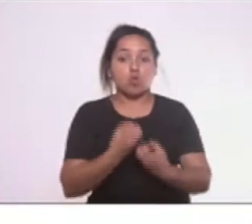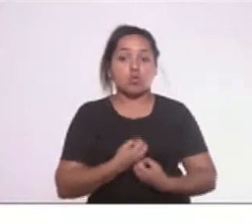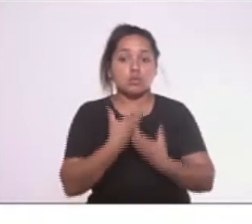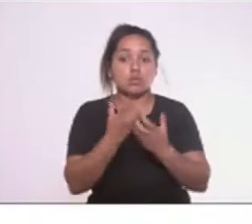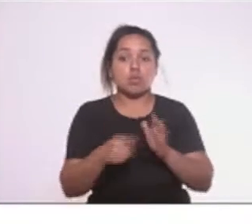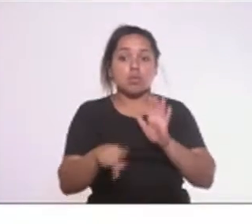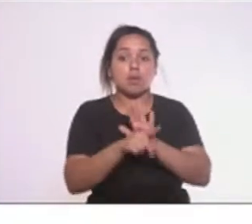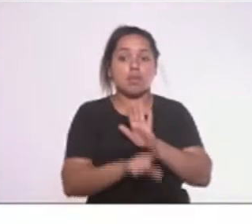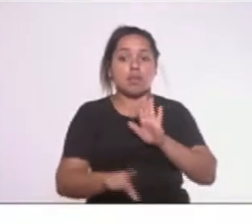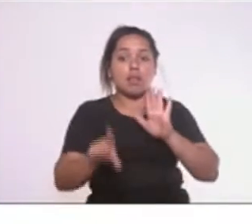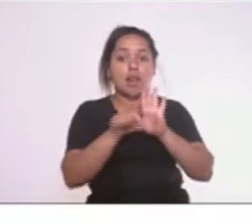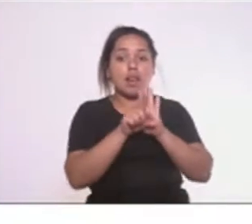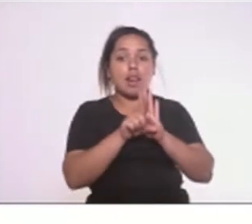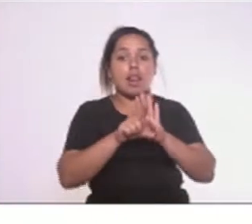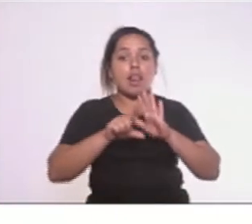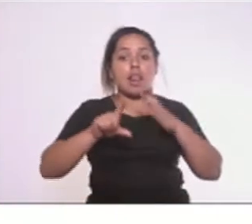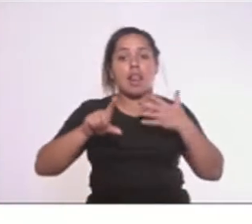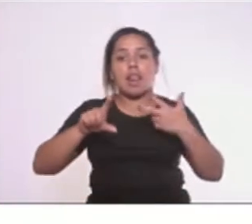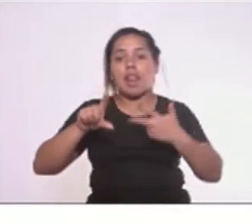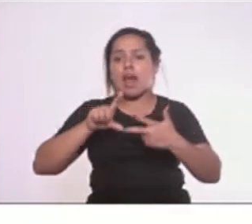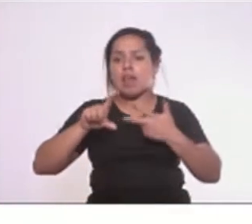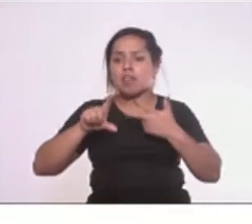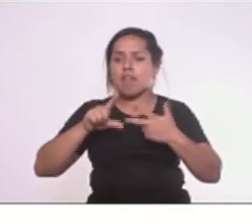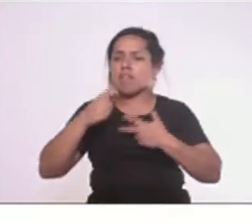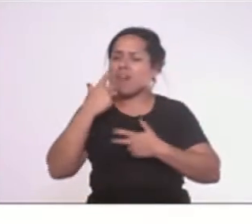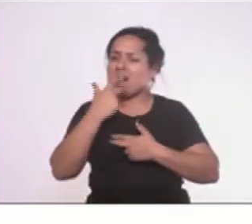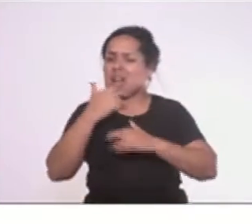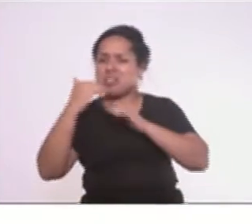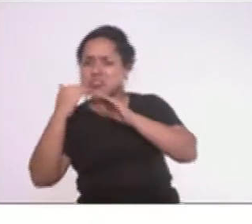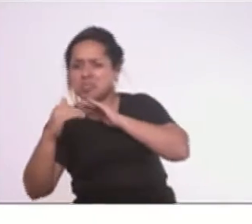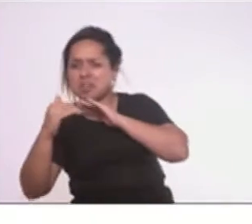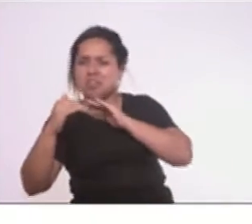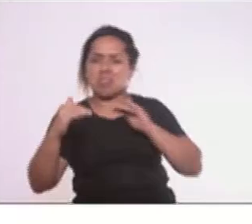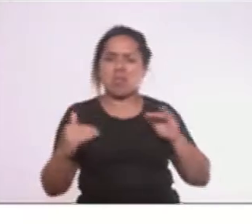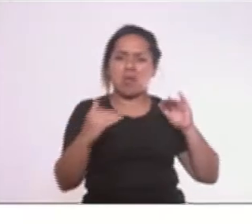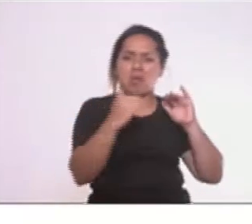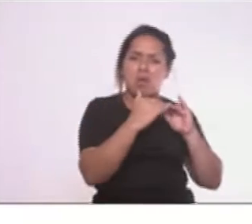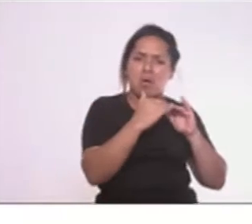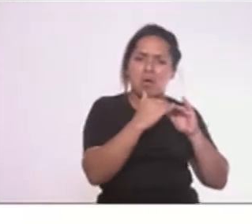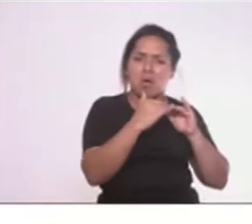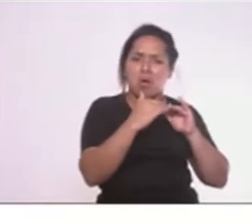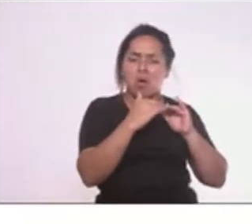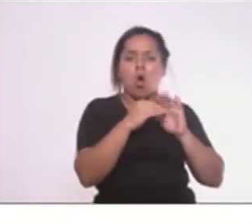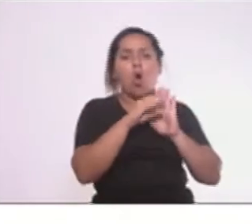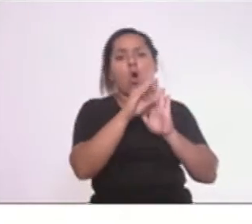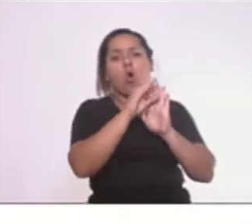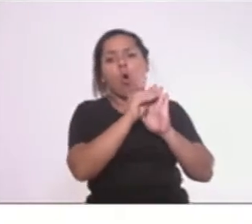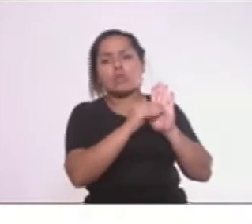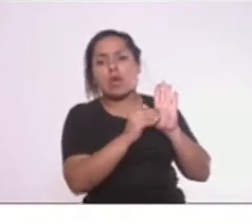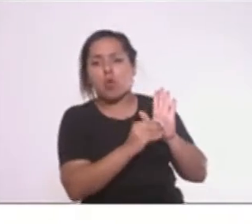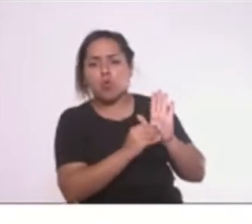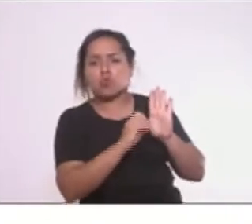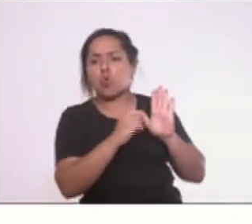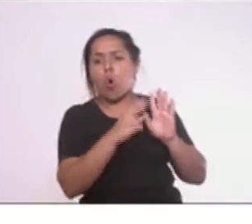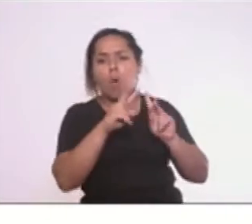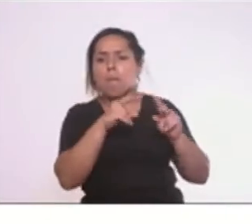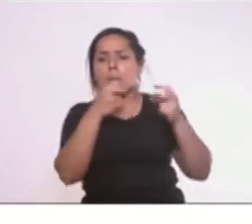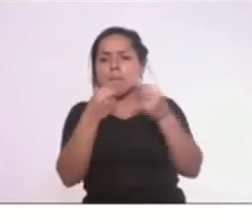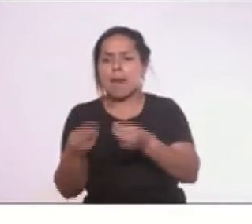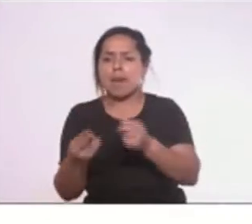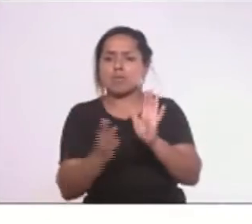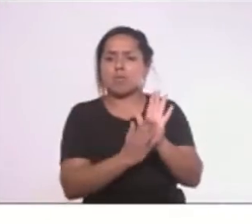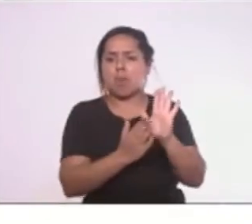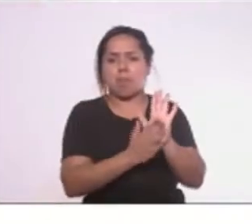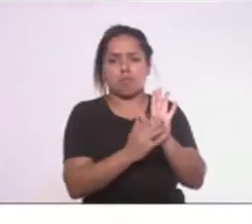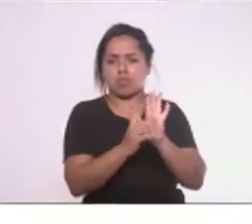independentemente, aqui fazendo total abstração aqui de convergência e divergência sobre o conteúdo e o mérito dessas proposições, mas, assim,